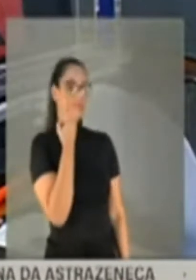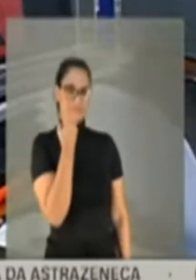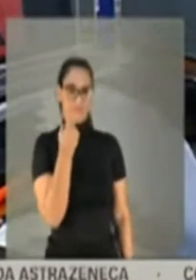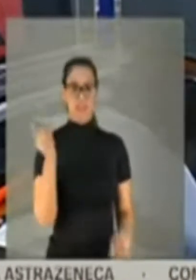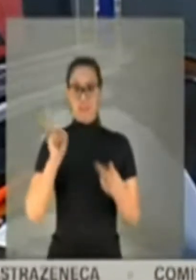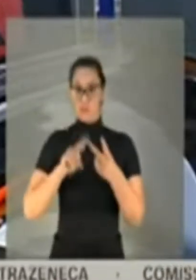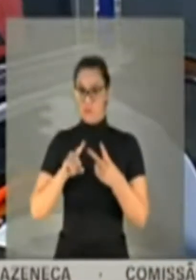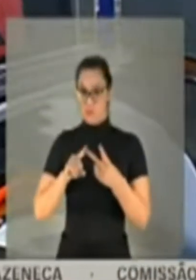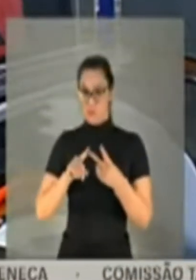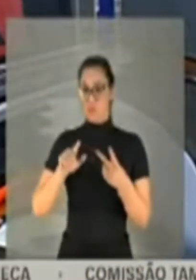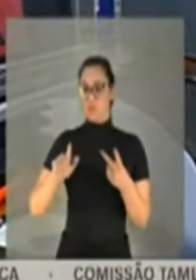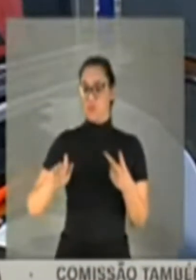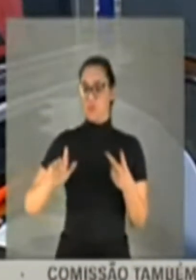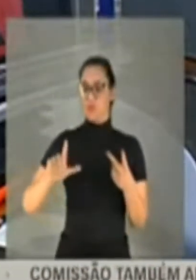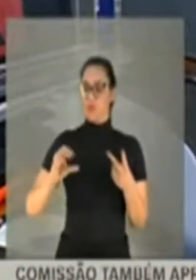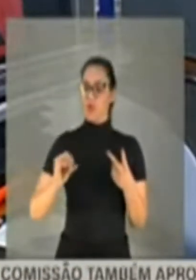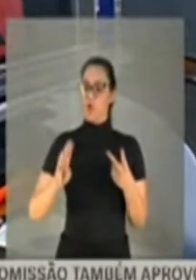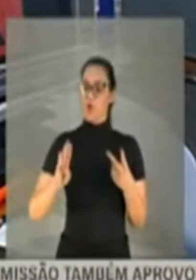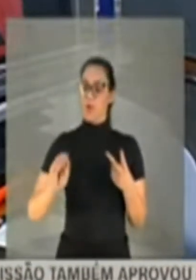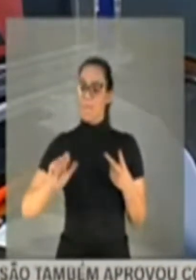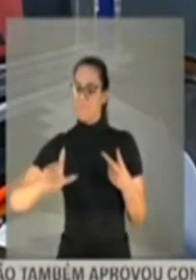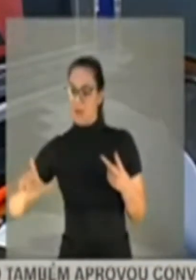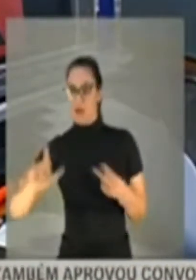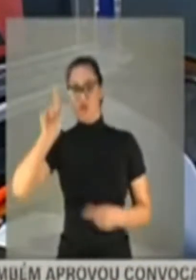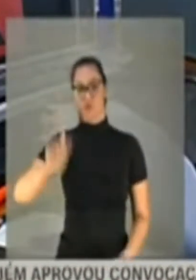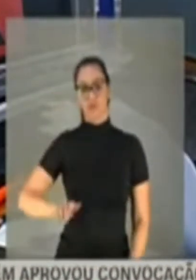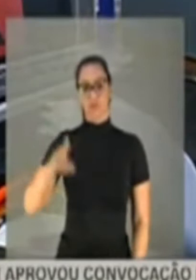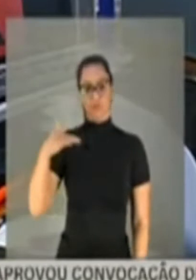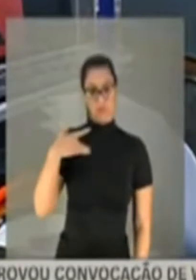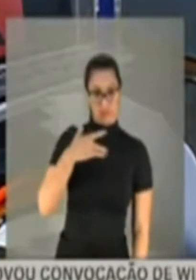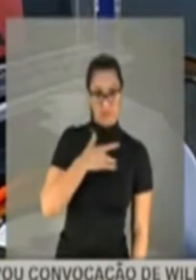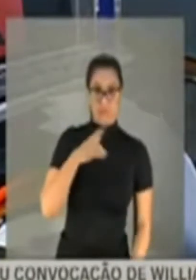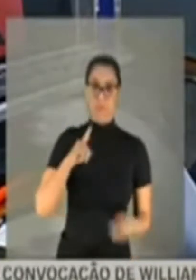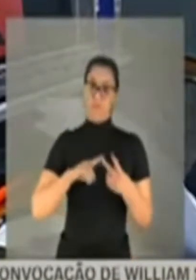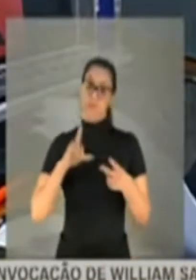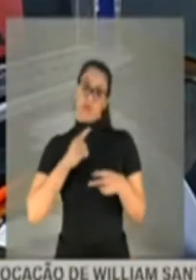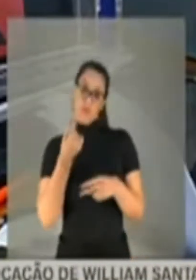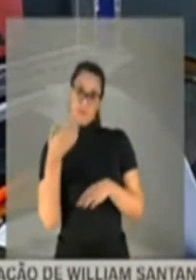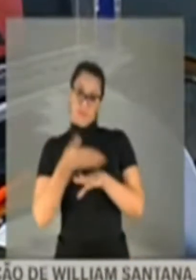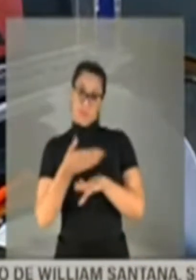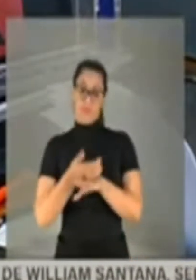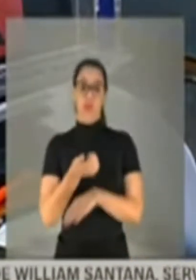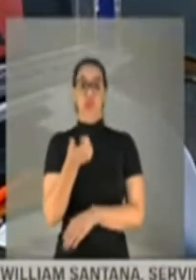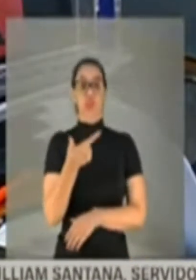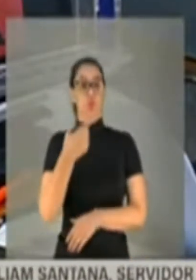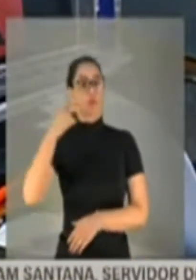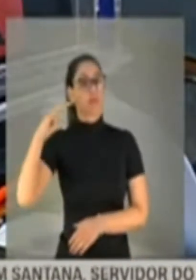Segundo, Global Gestão e Saúde, que é que tem um valor de participação de